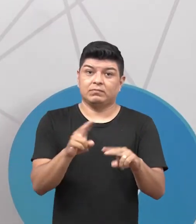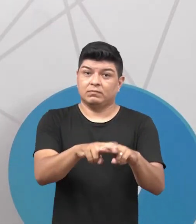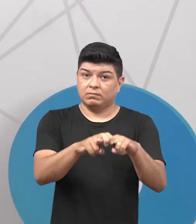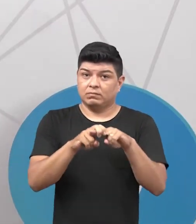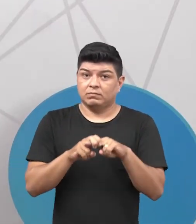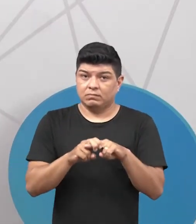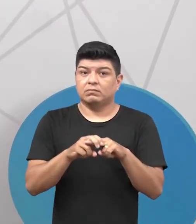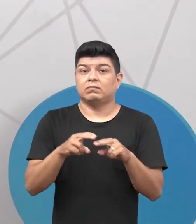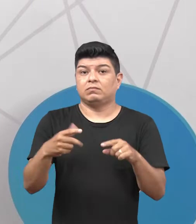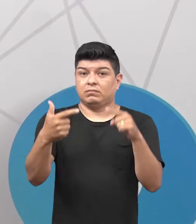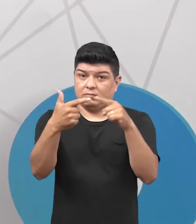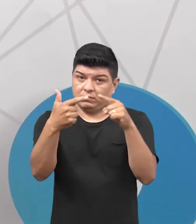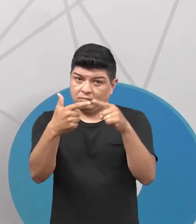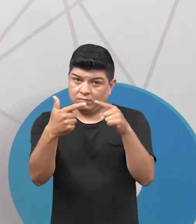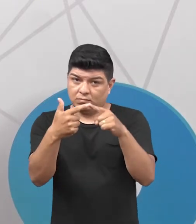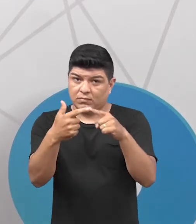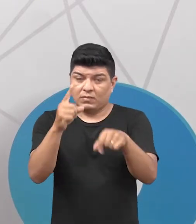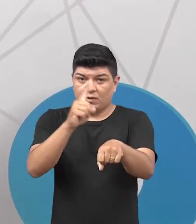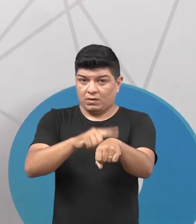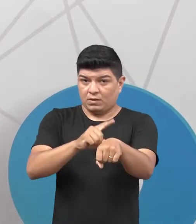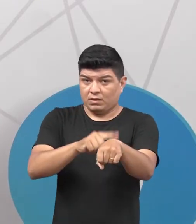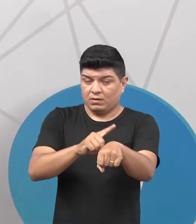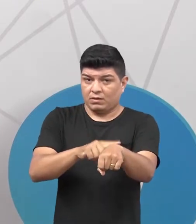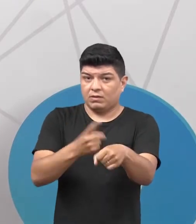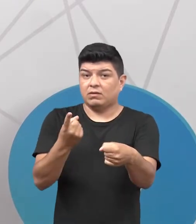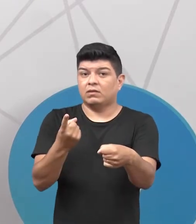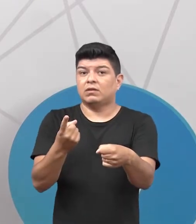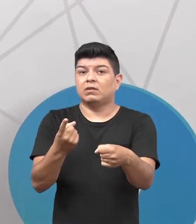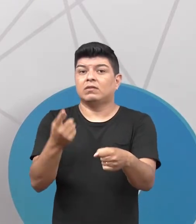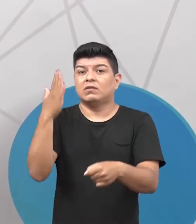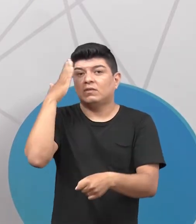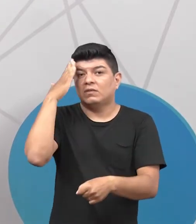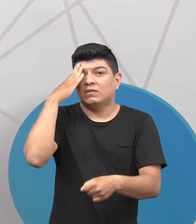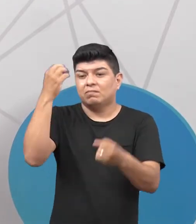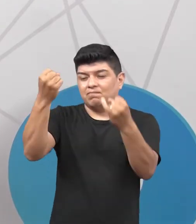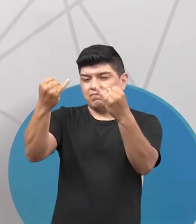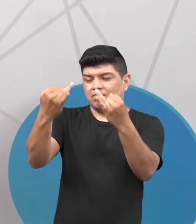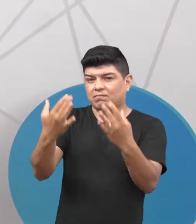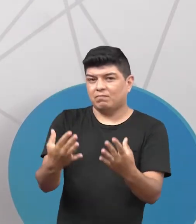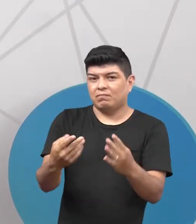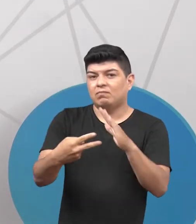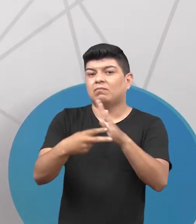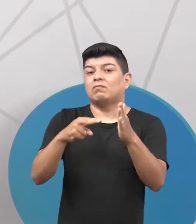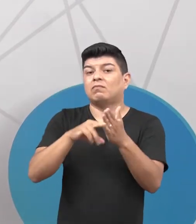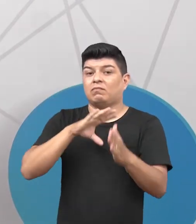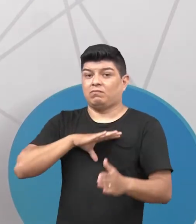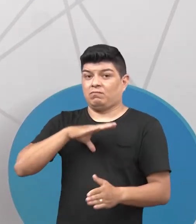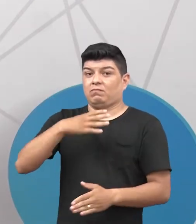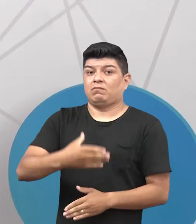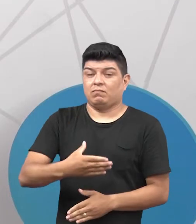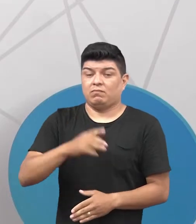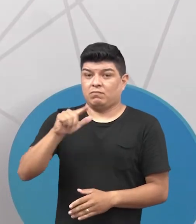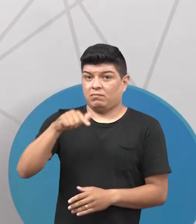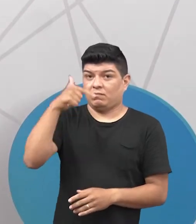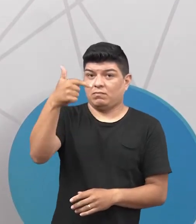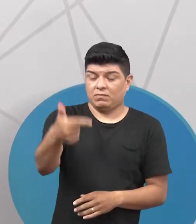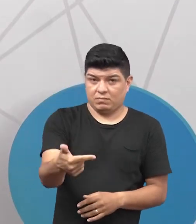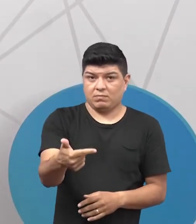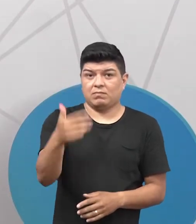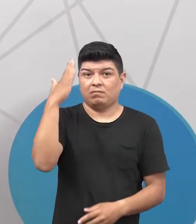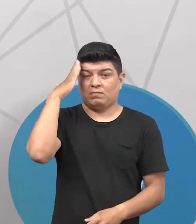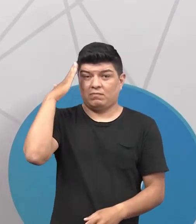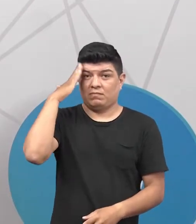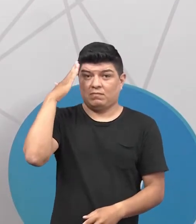a maiêutica é justamente o momento onde eles vão saber definir o que é coragem para poder